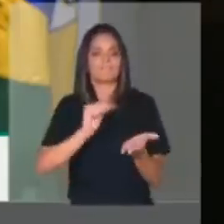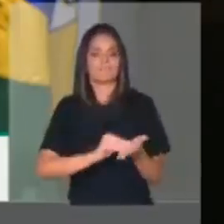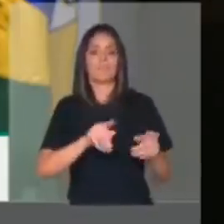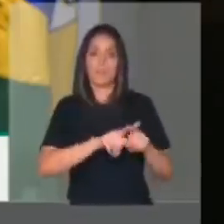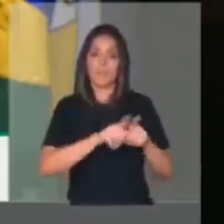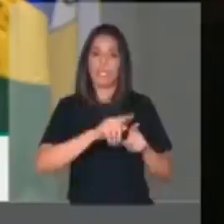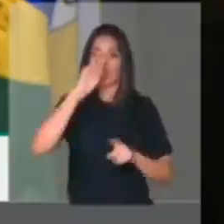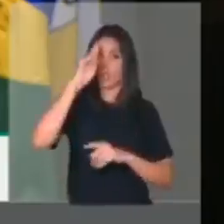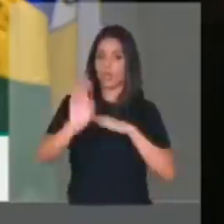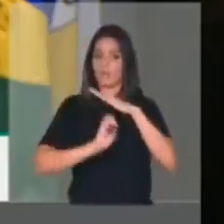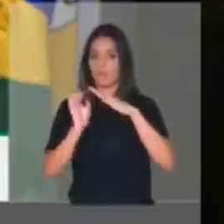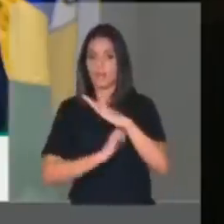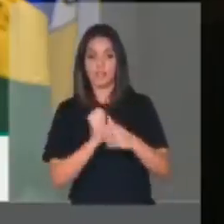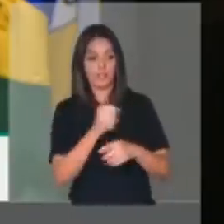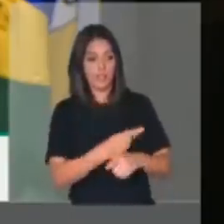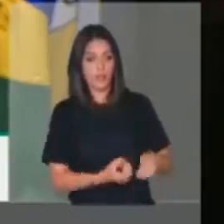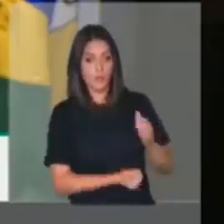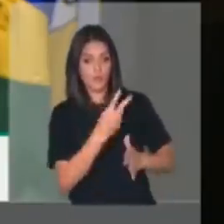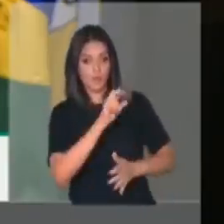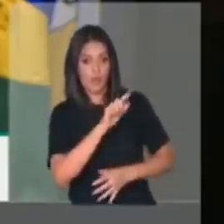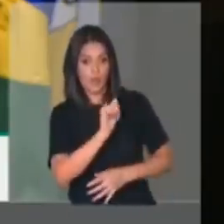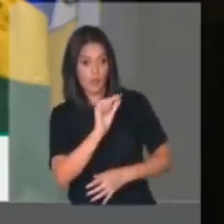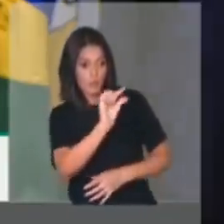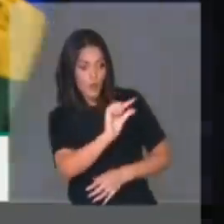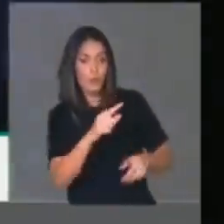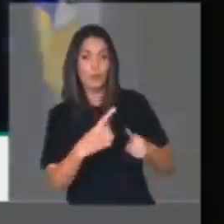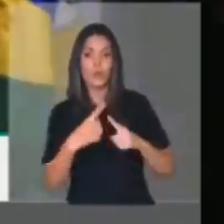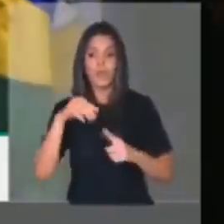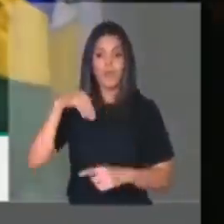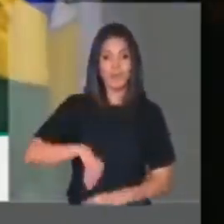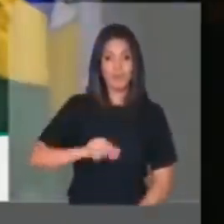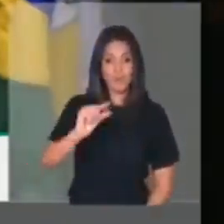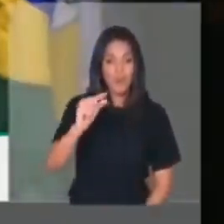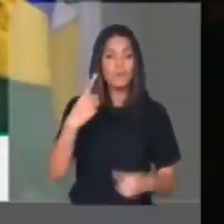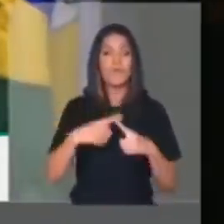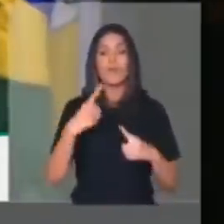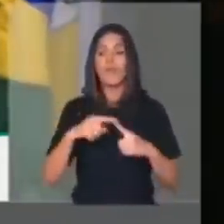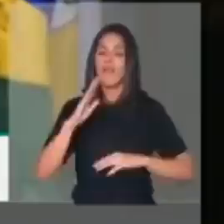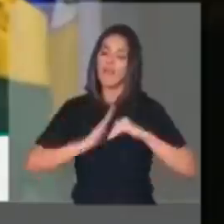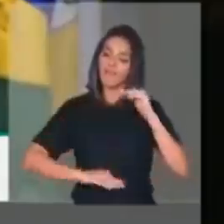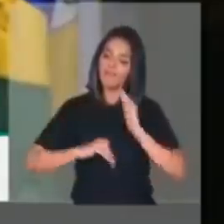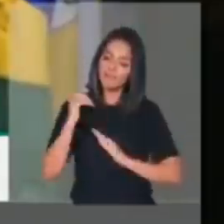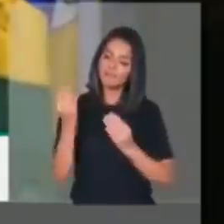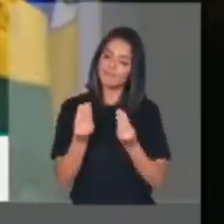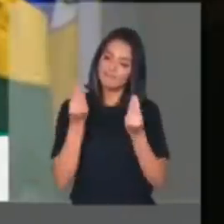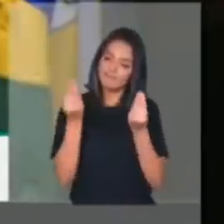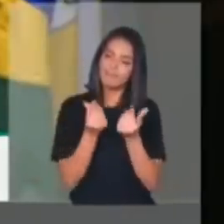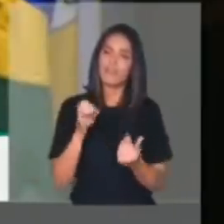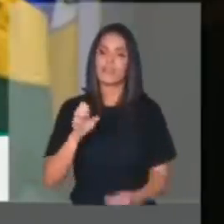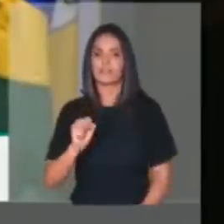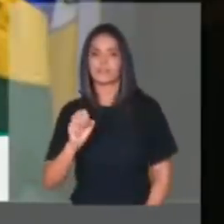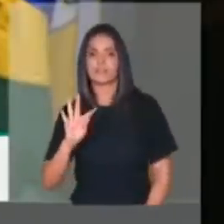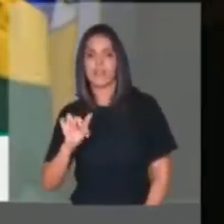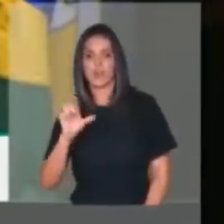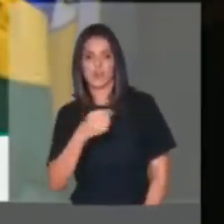empregadores estão gerando menos empregos e menos renda pela incompetência do Estado. E nós vamos prorrogar um prazo que já